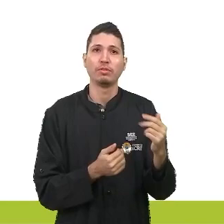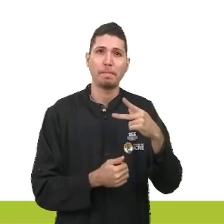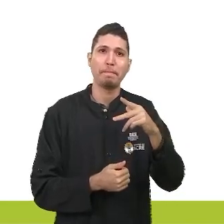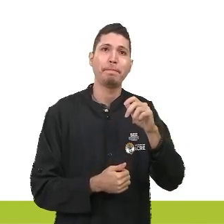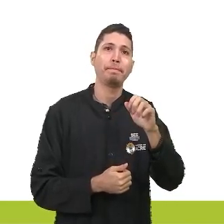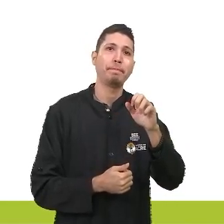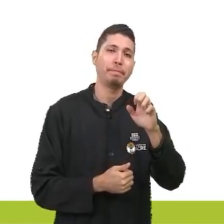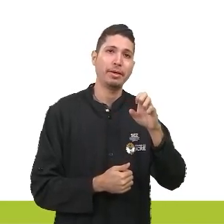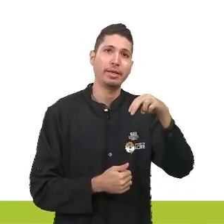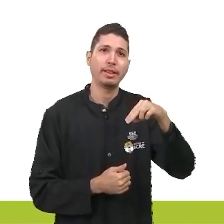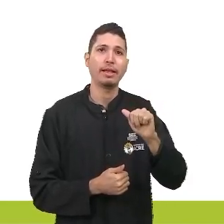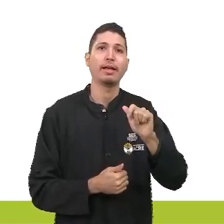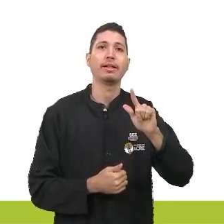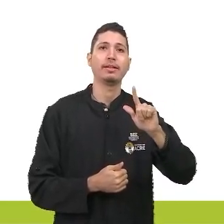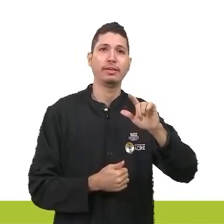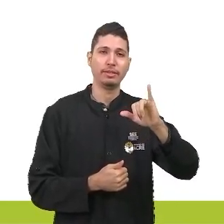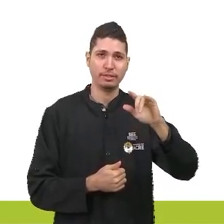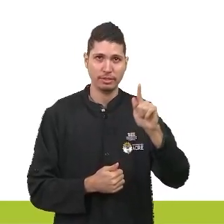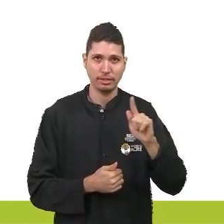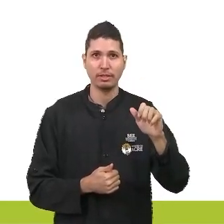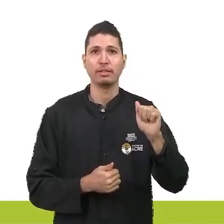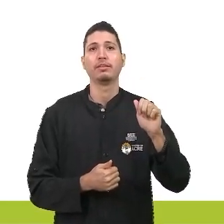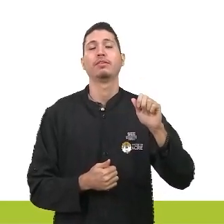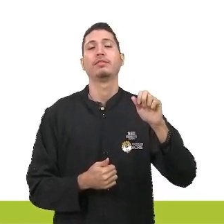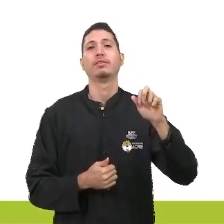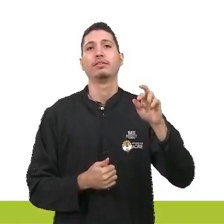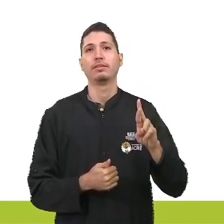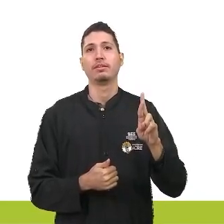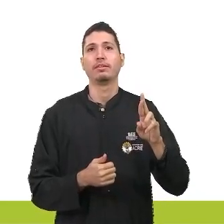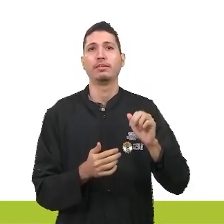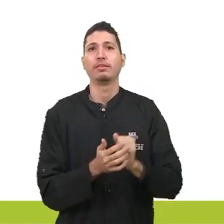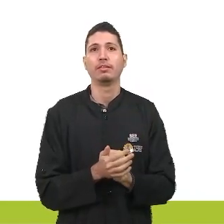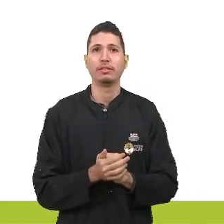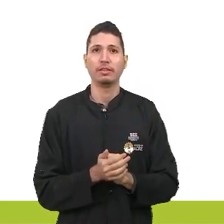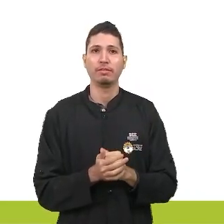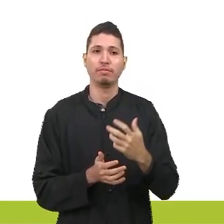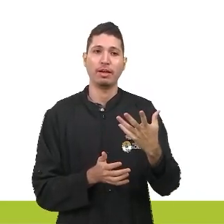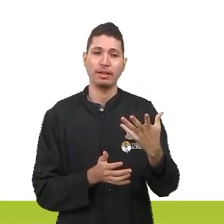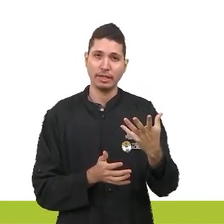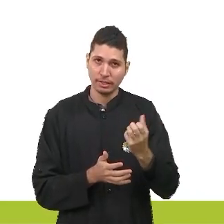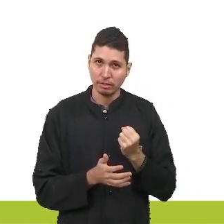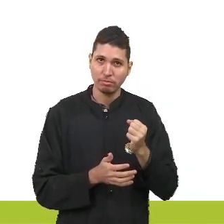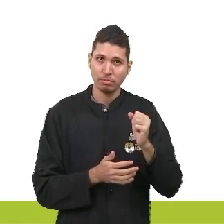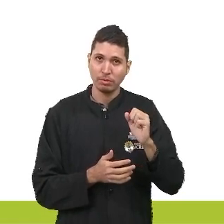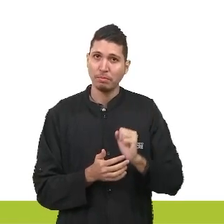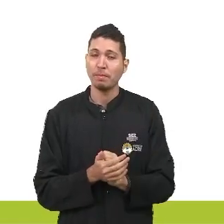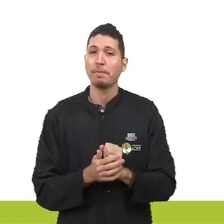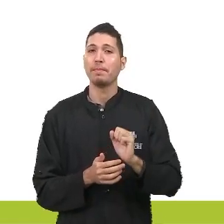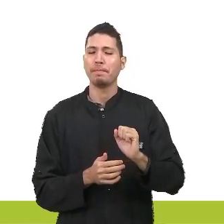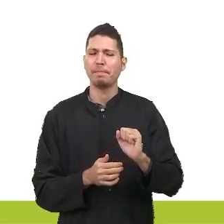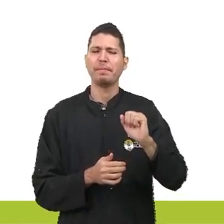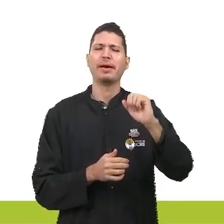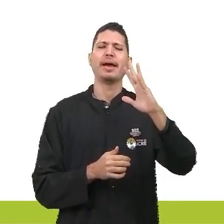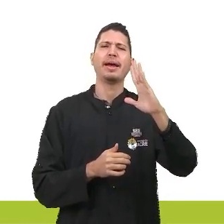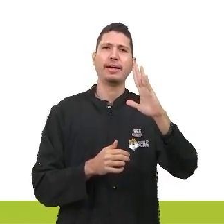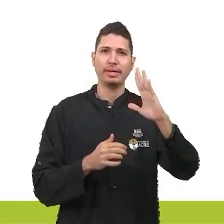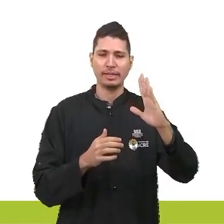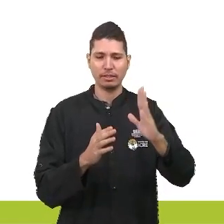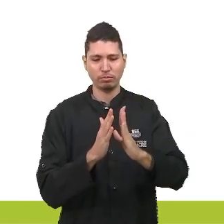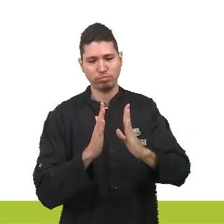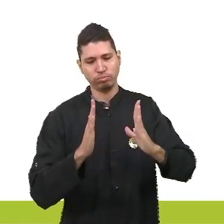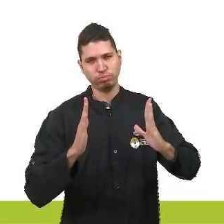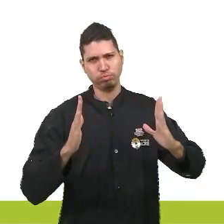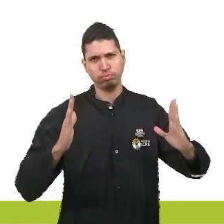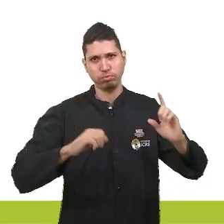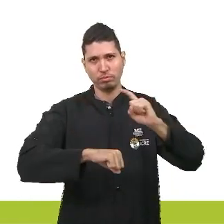mais cedo, já que esse segurado, teoricamente, vai receber o benefício por mais tempo. E aí o comando